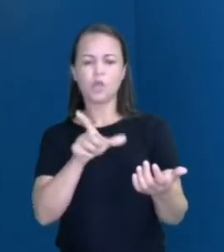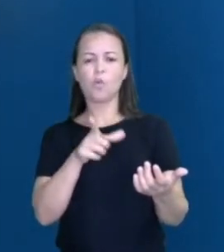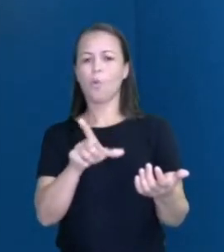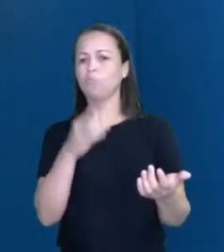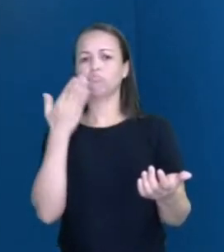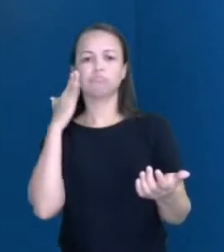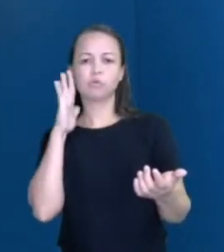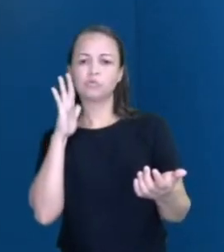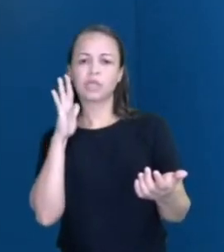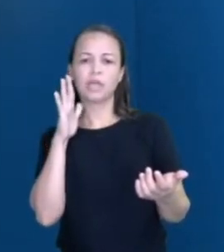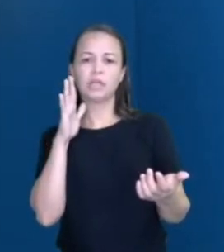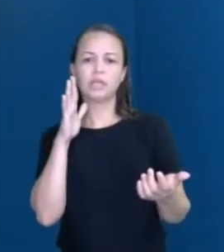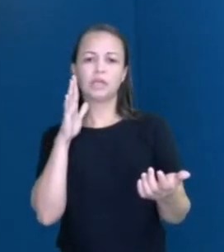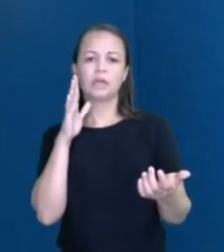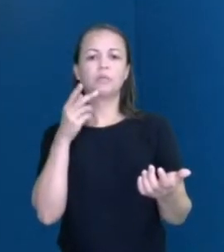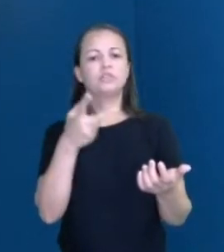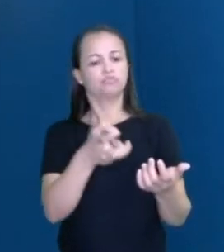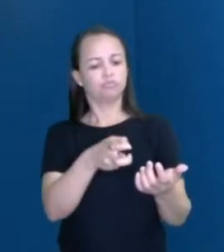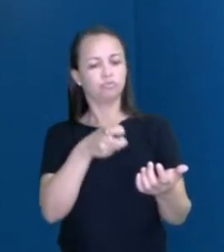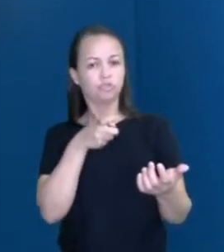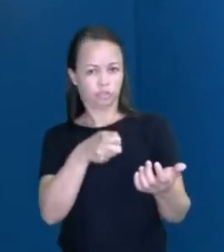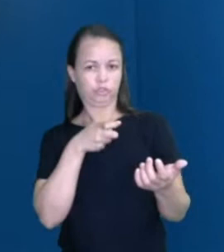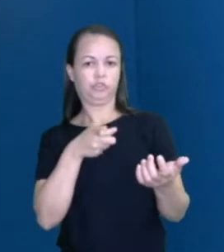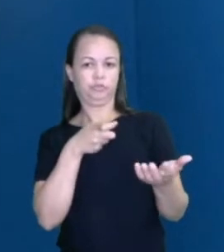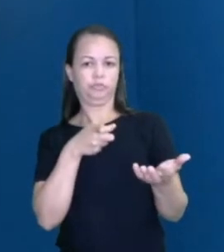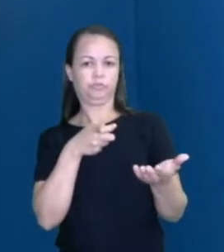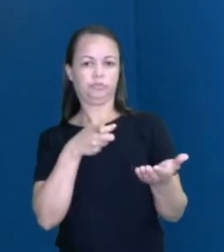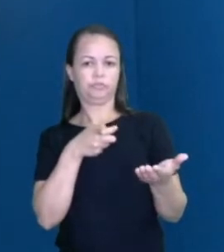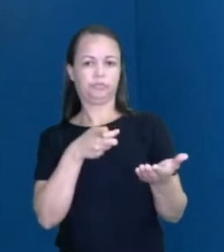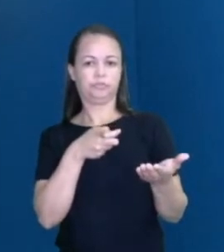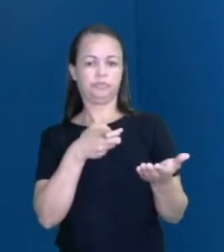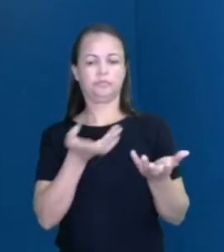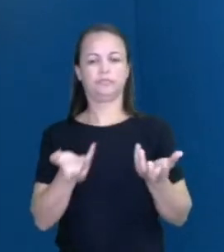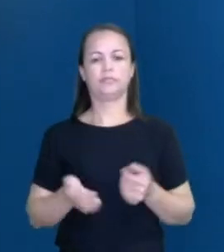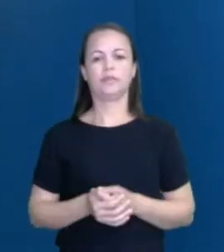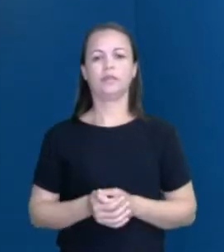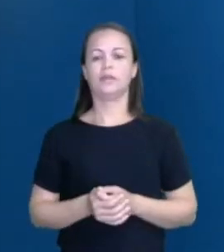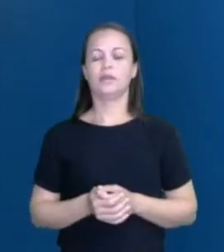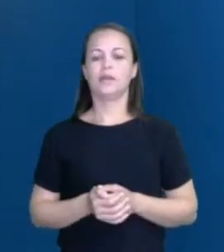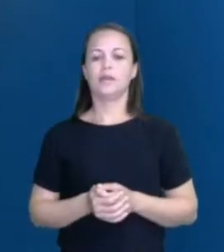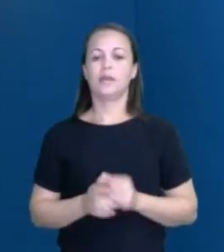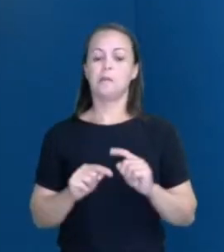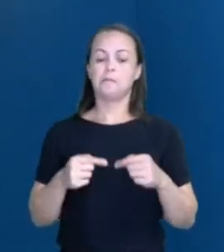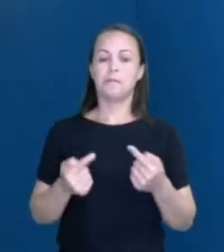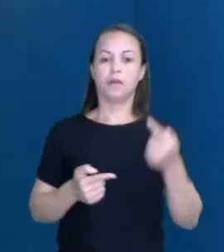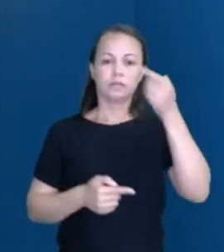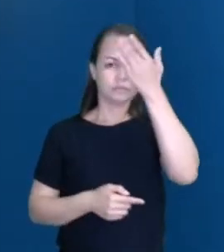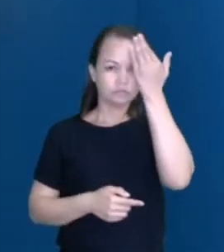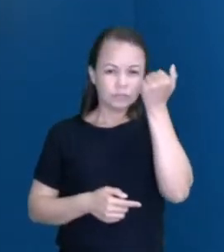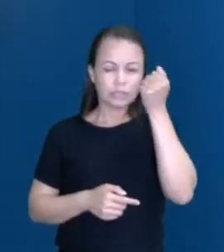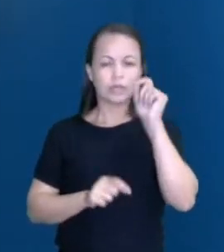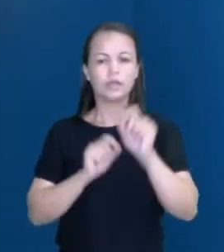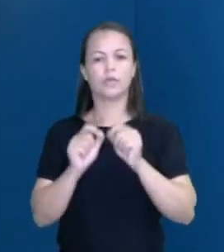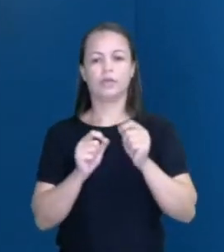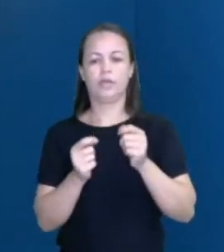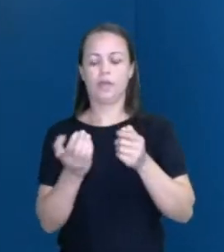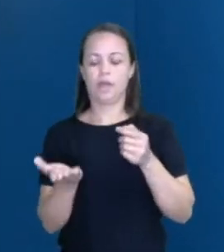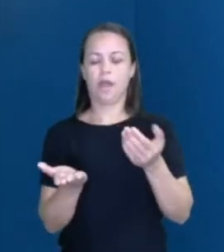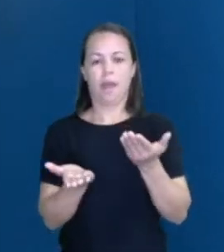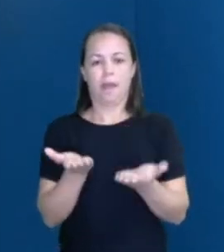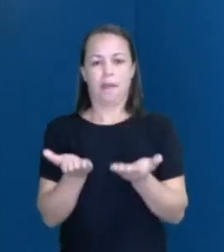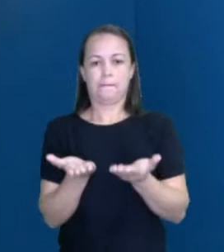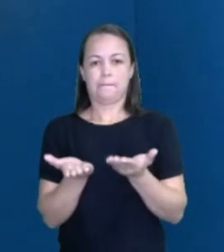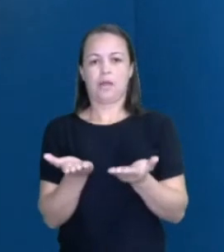isso, x. Mas o que eu sei é que a massa desse lado